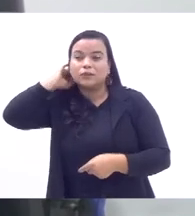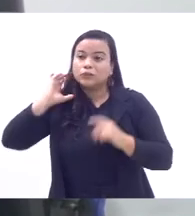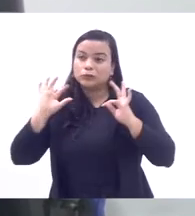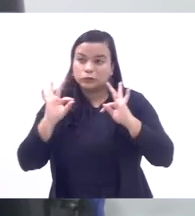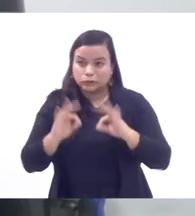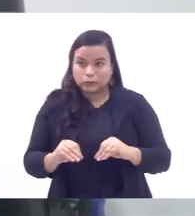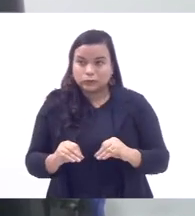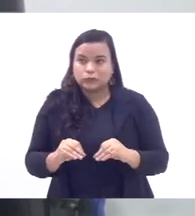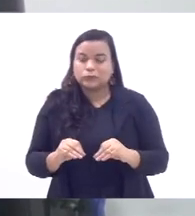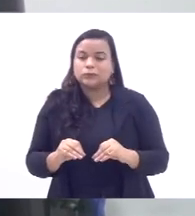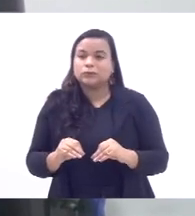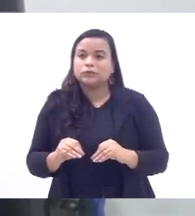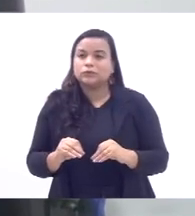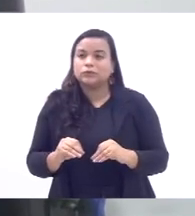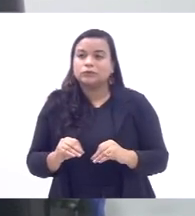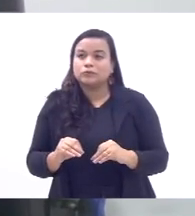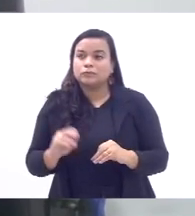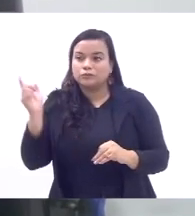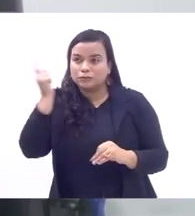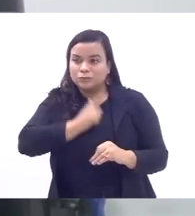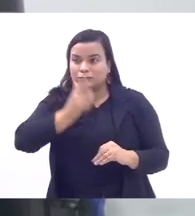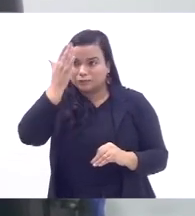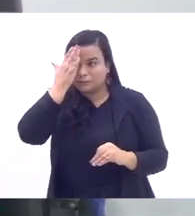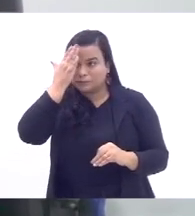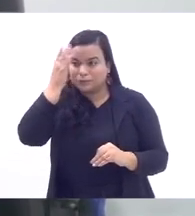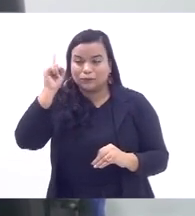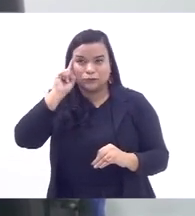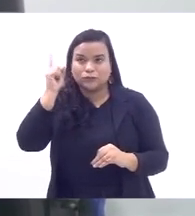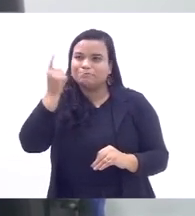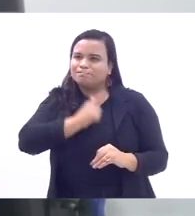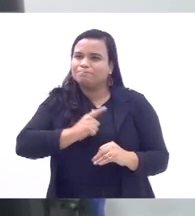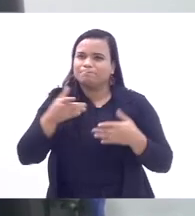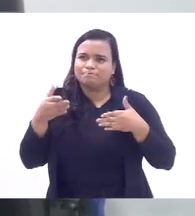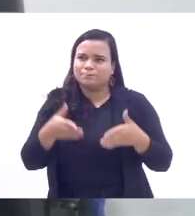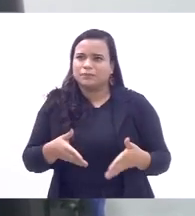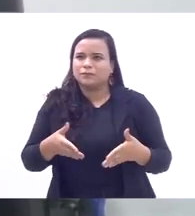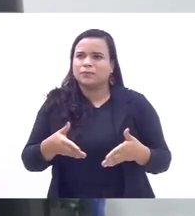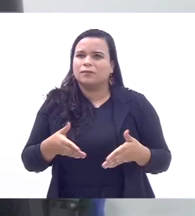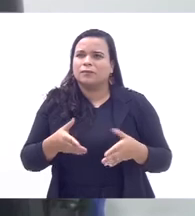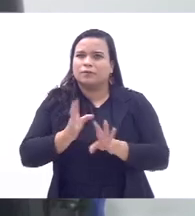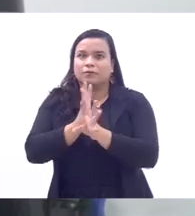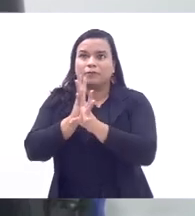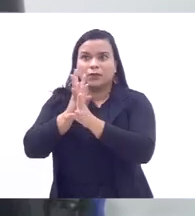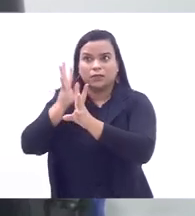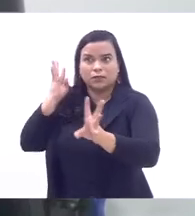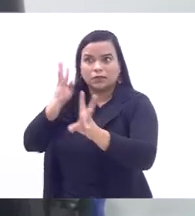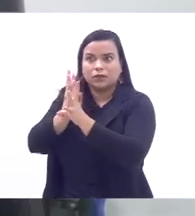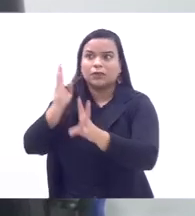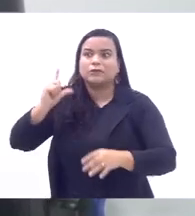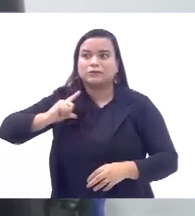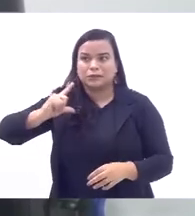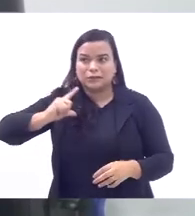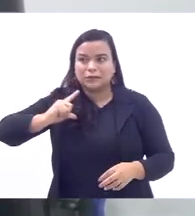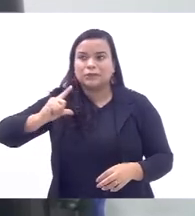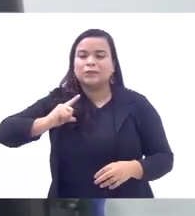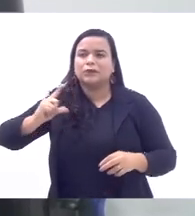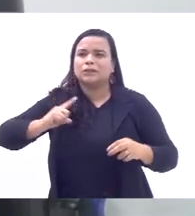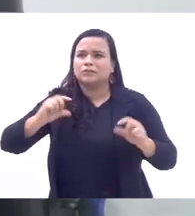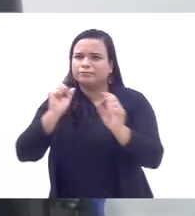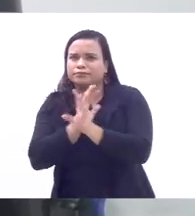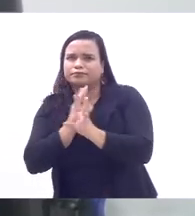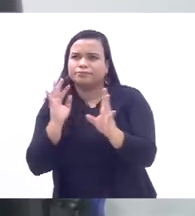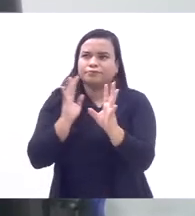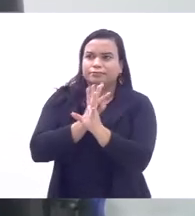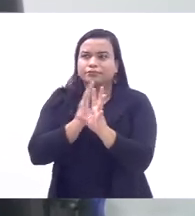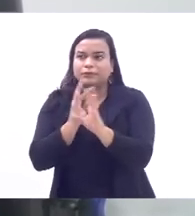conseguem é, chegar esse dia, fazerem filas, se aglomerarem para